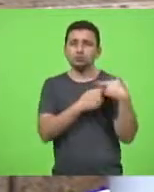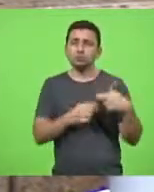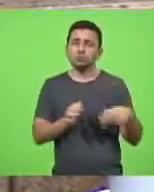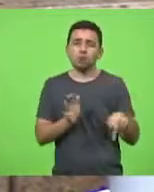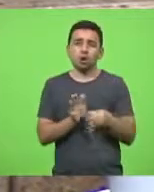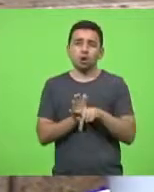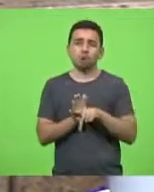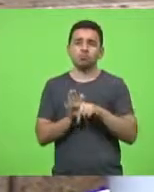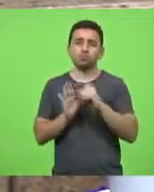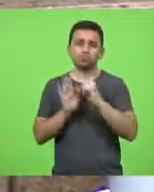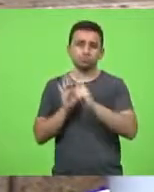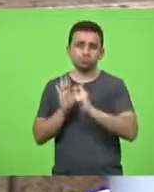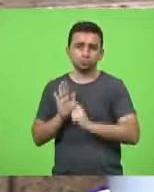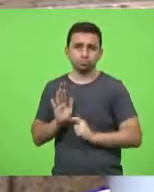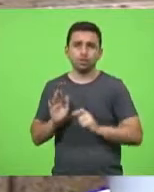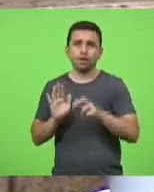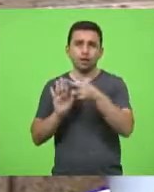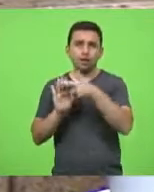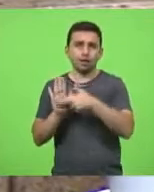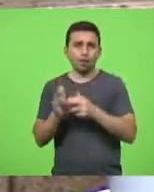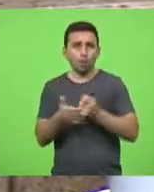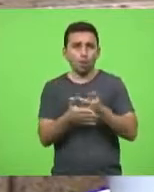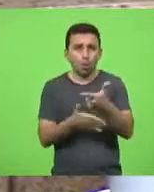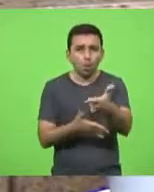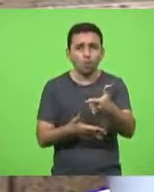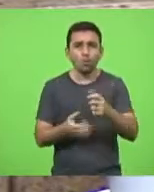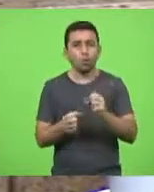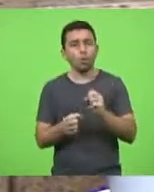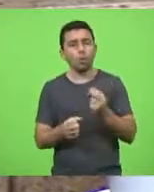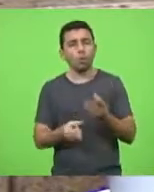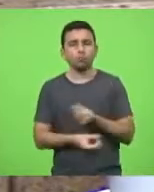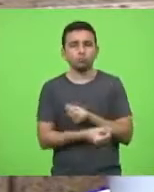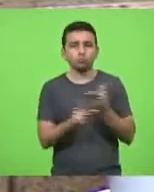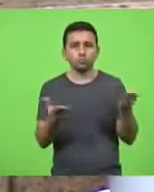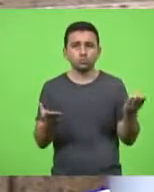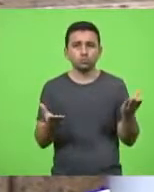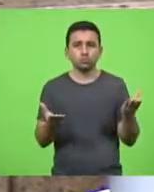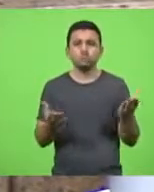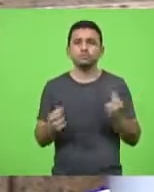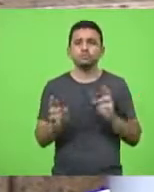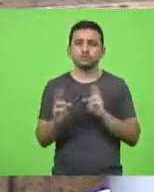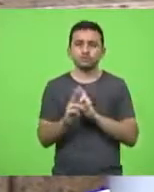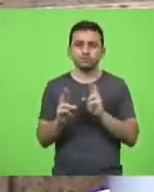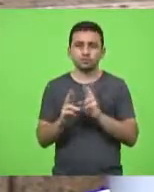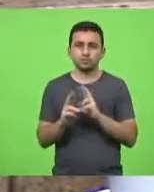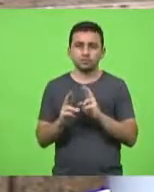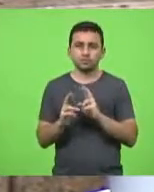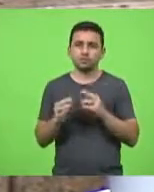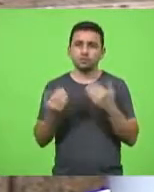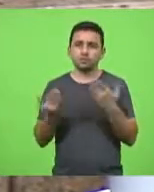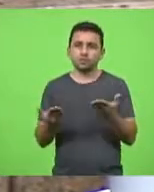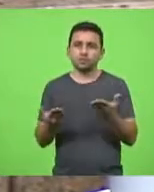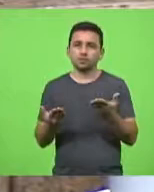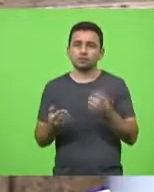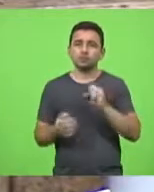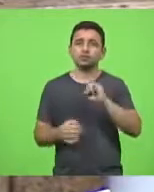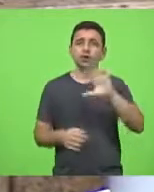do instrumento de aquisição ou fornecimento de vacina celebrado em relação a eventos